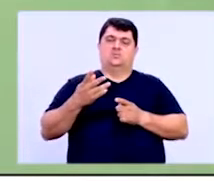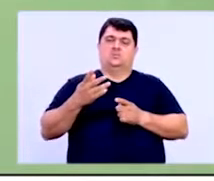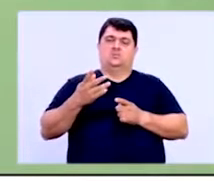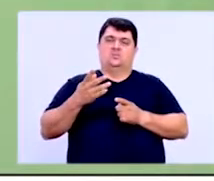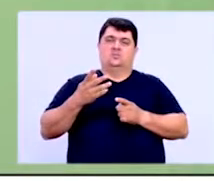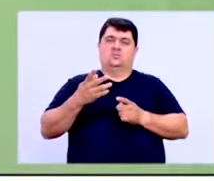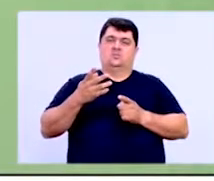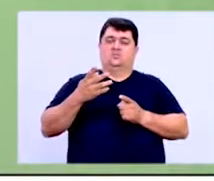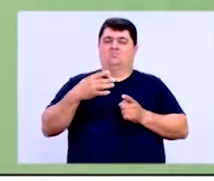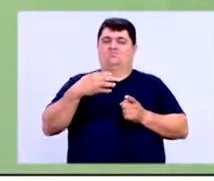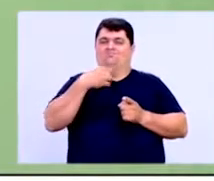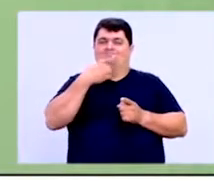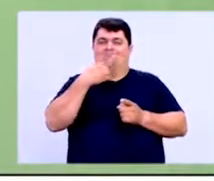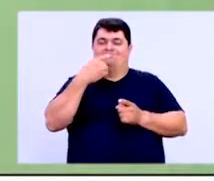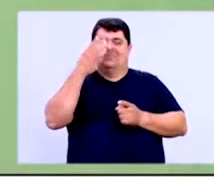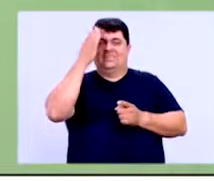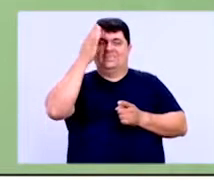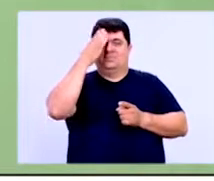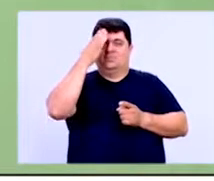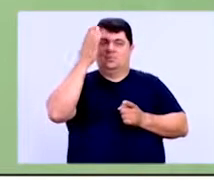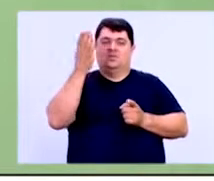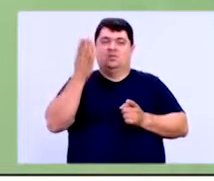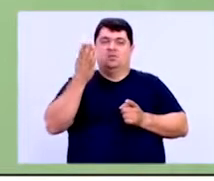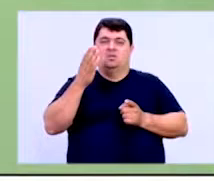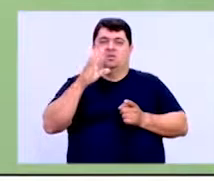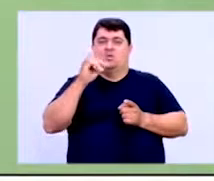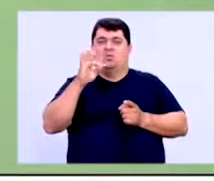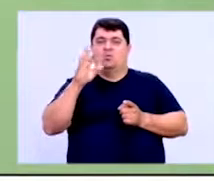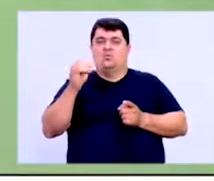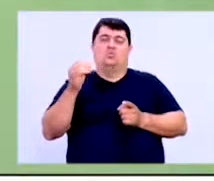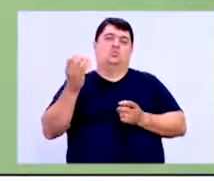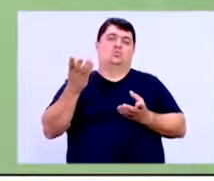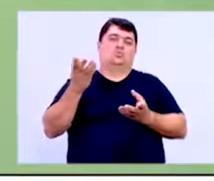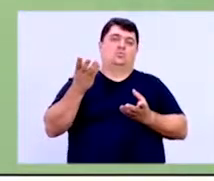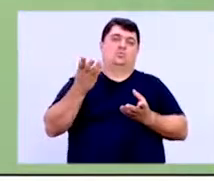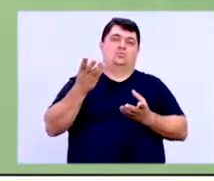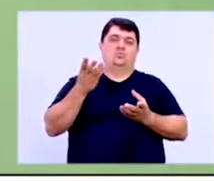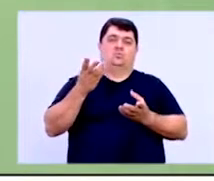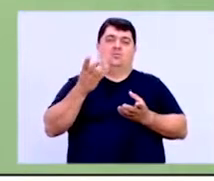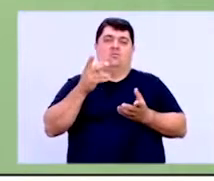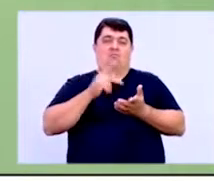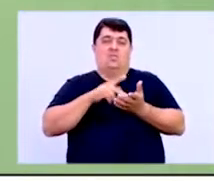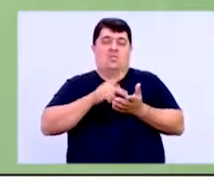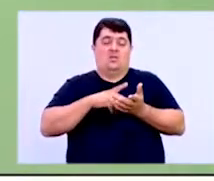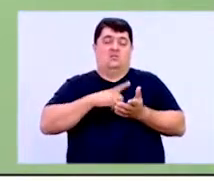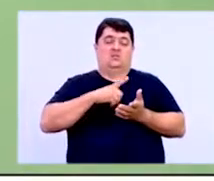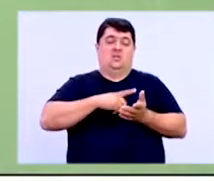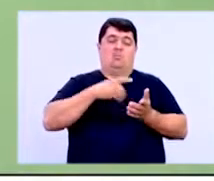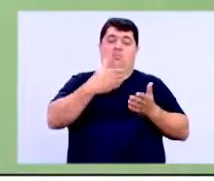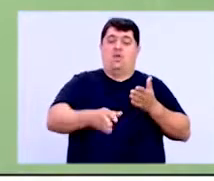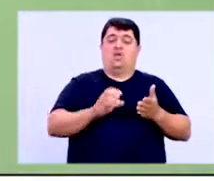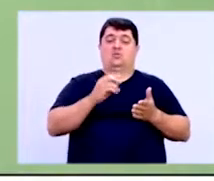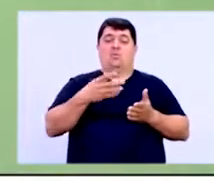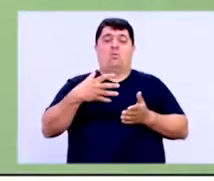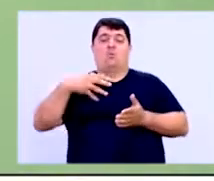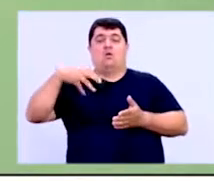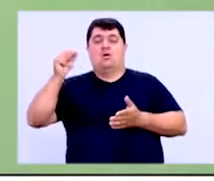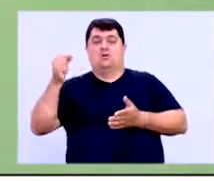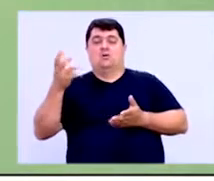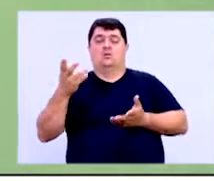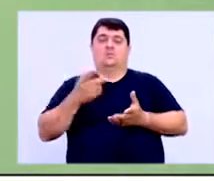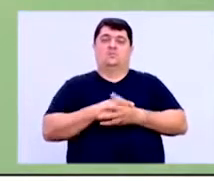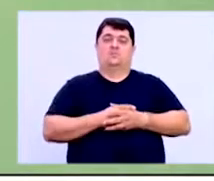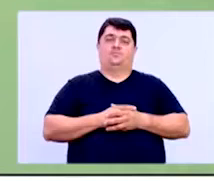método deixam de considerar o quê? Importantes informações relacionadas aos reais gastos ocorridos. Gastos ocorridos de